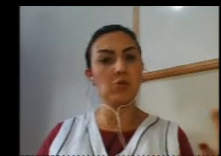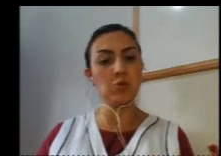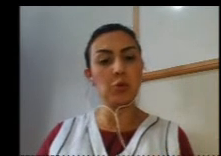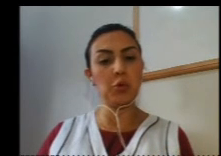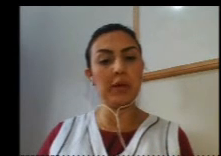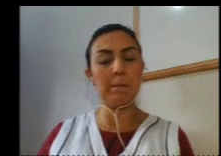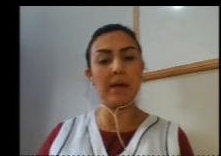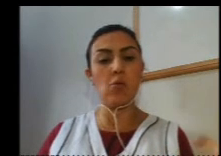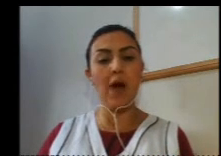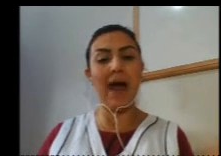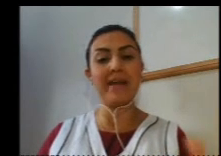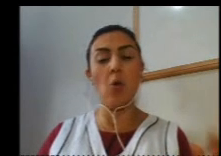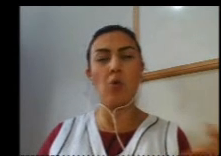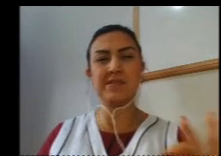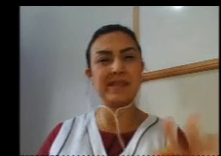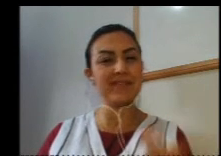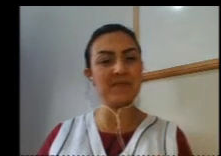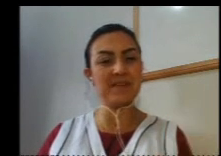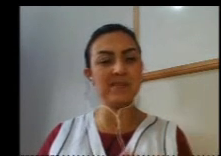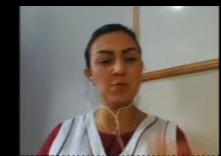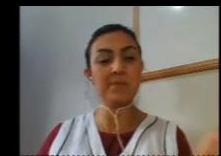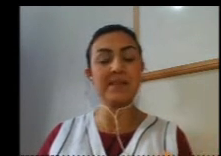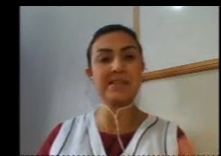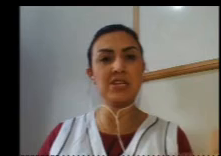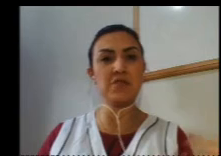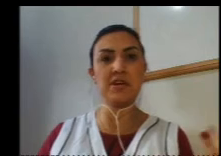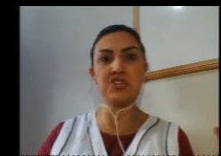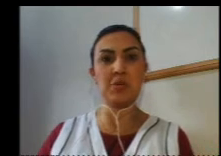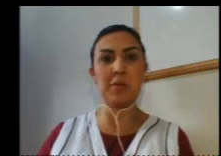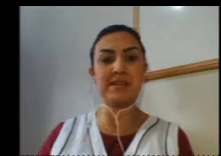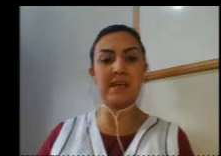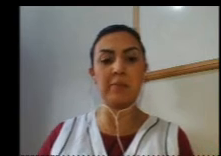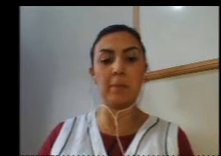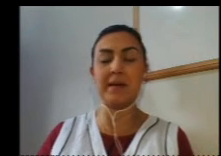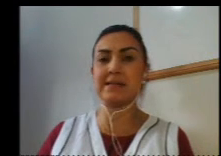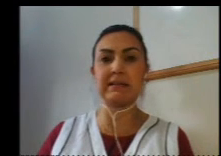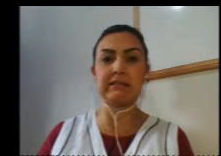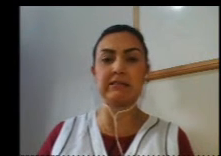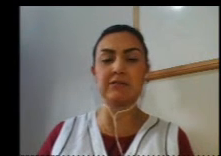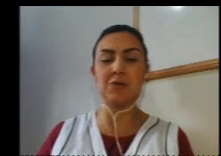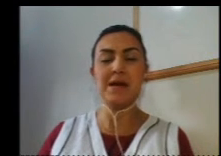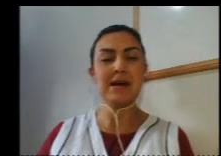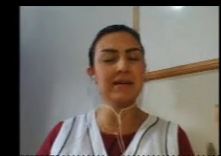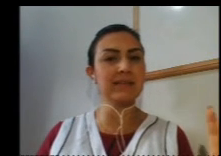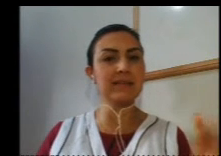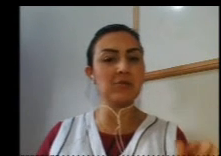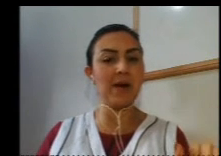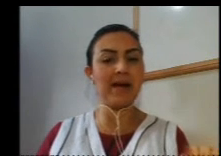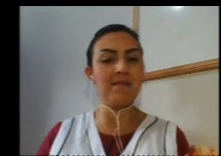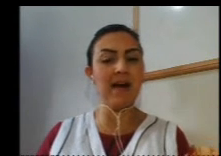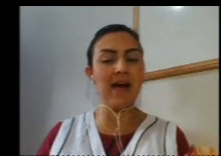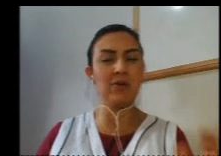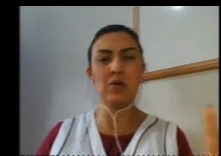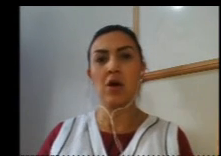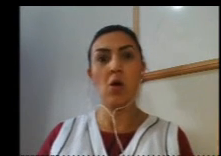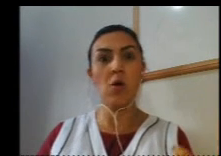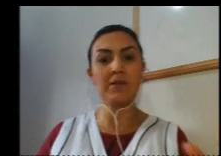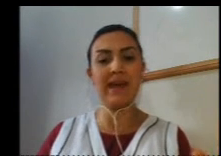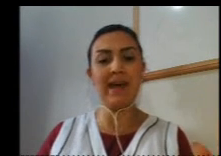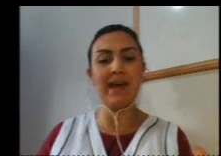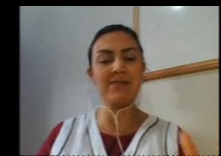na agricultura, pecuária ou extrativismo. Se divertir, por exemplo, pescando, andando a